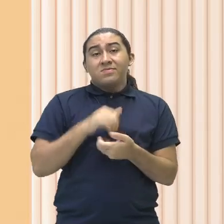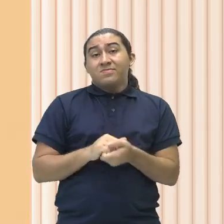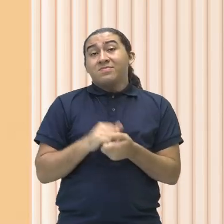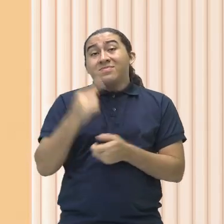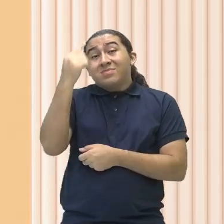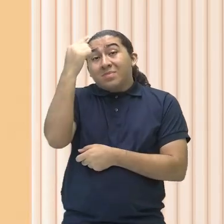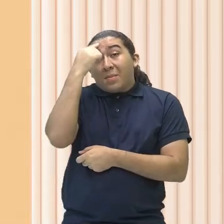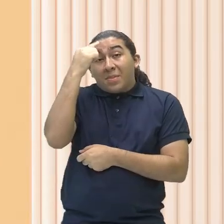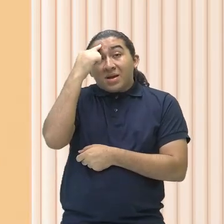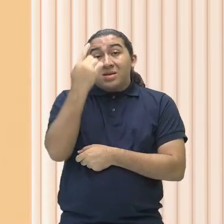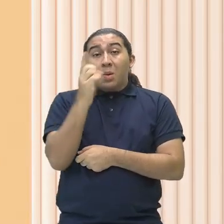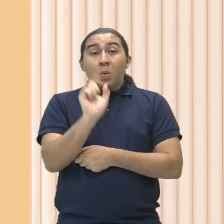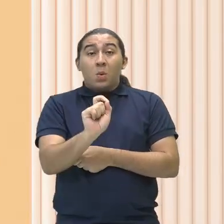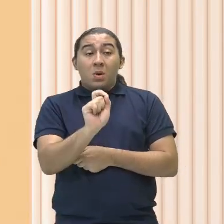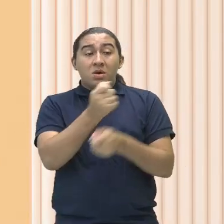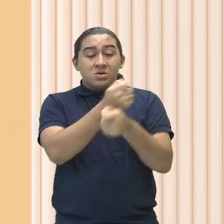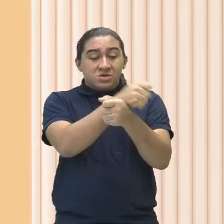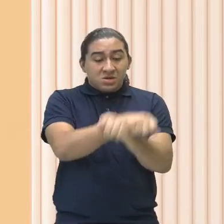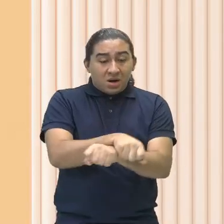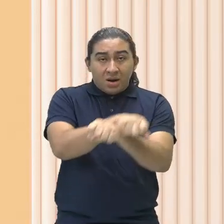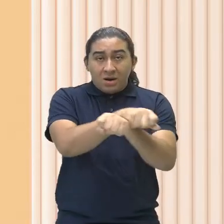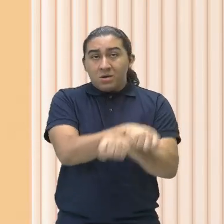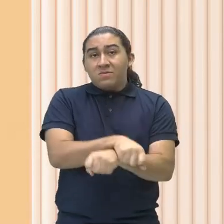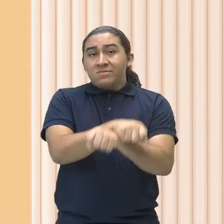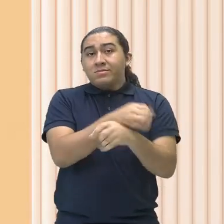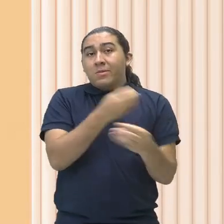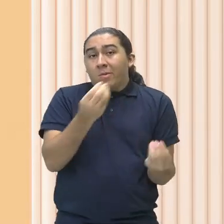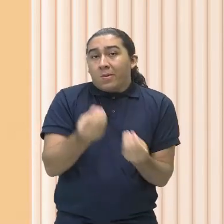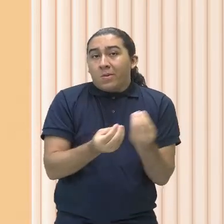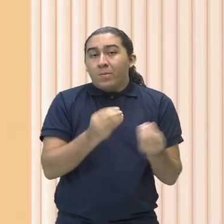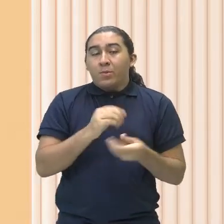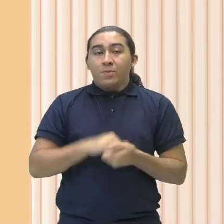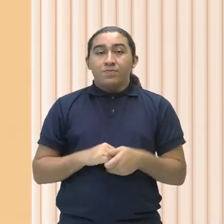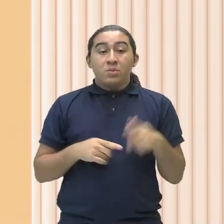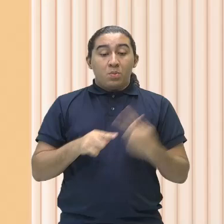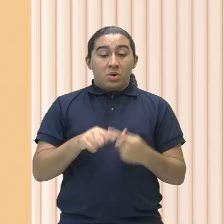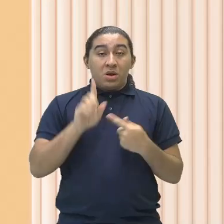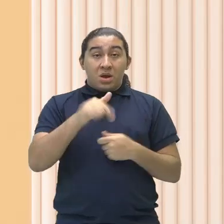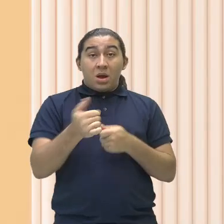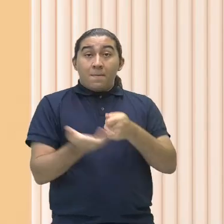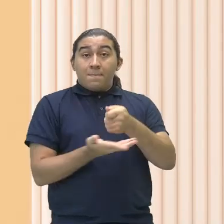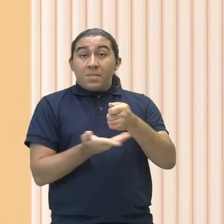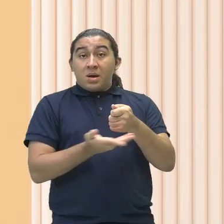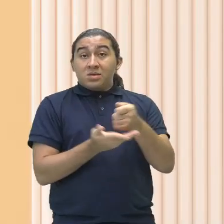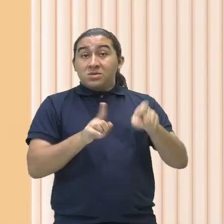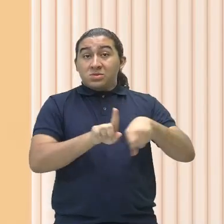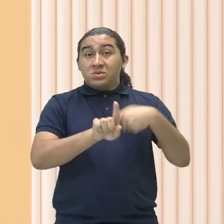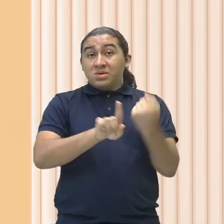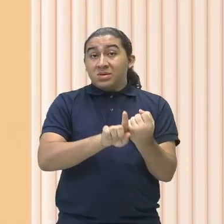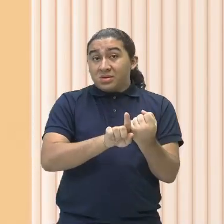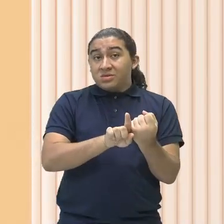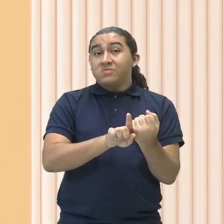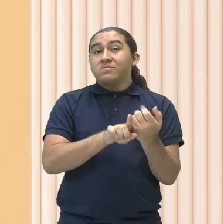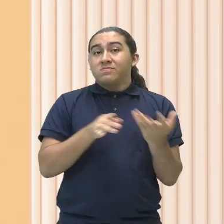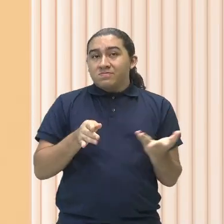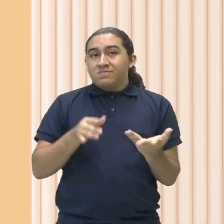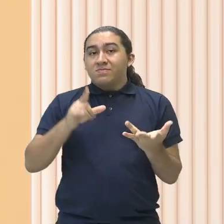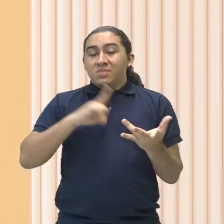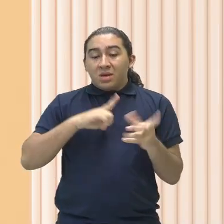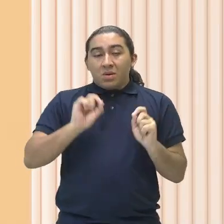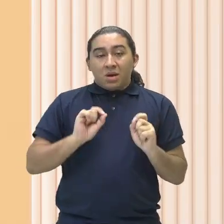agora imagine a condição do escravizado, que ele está ali na base da sociedade, que